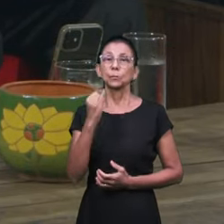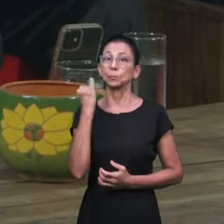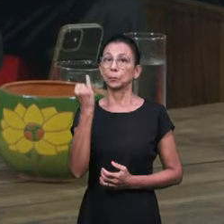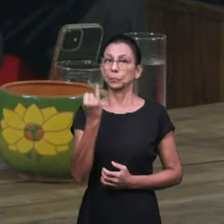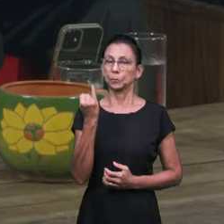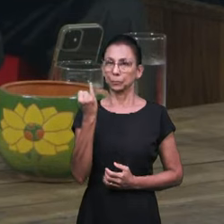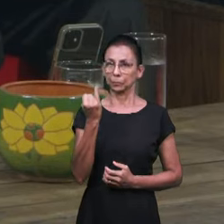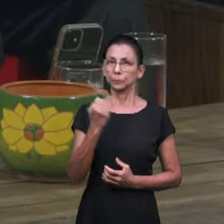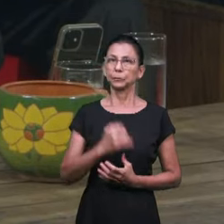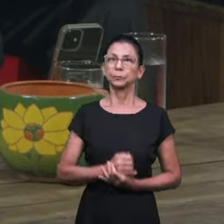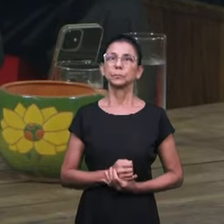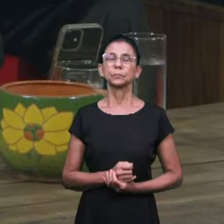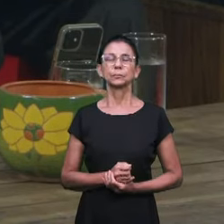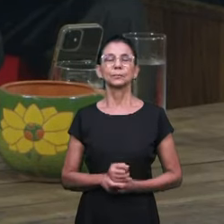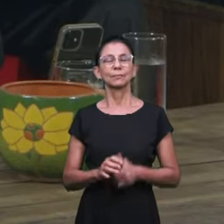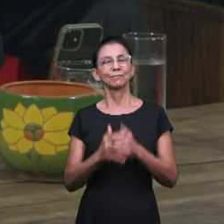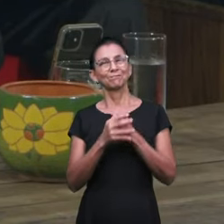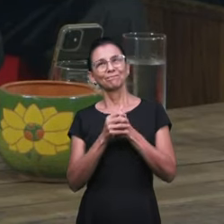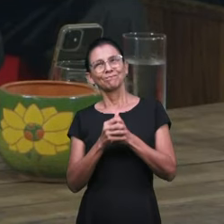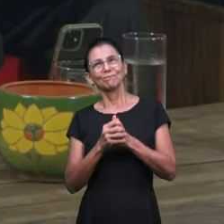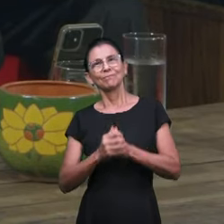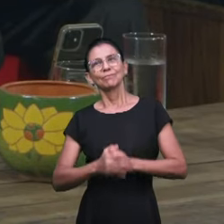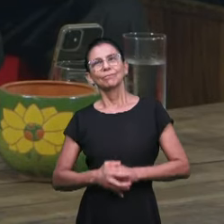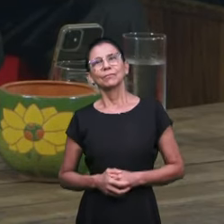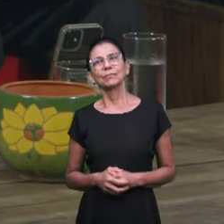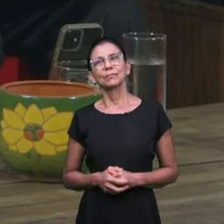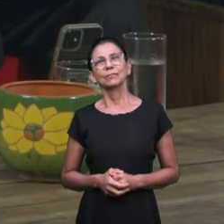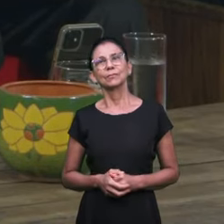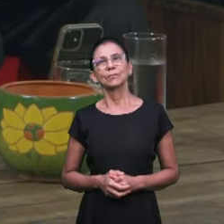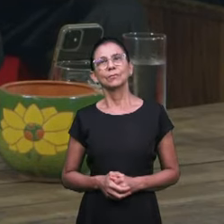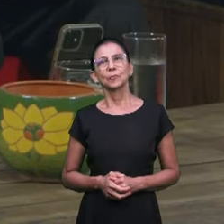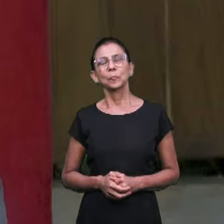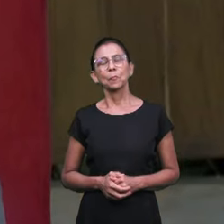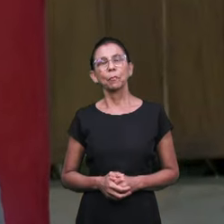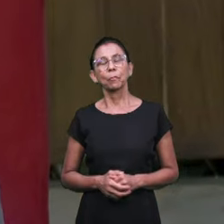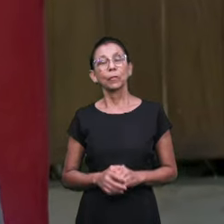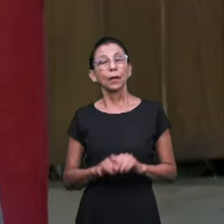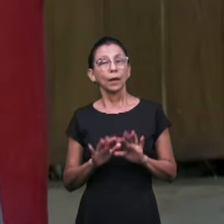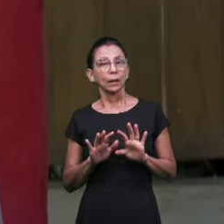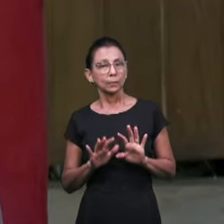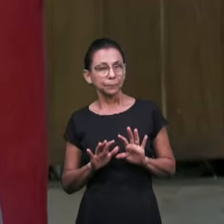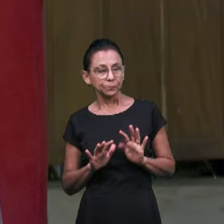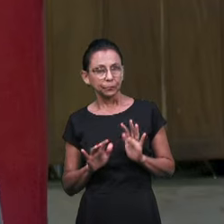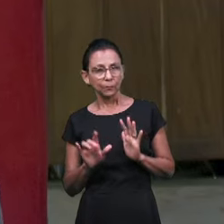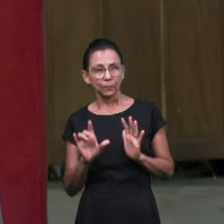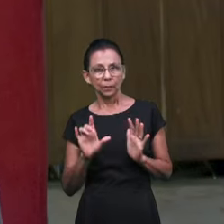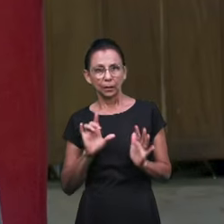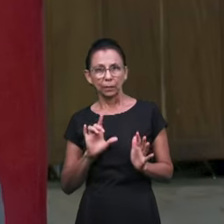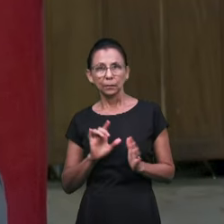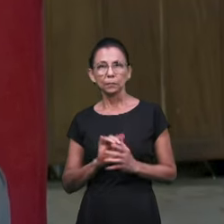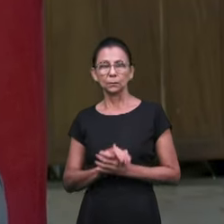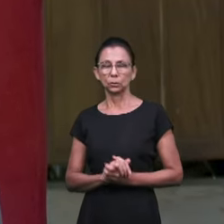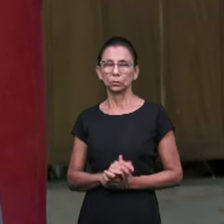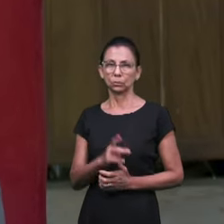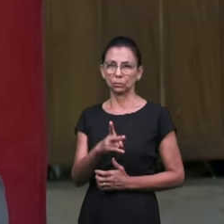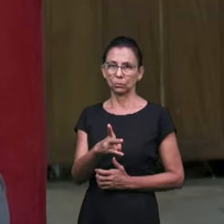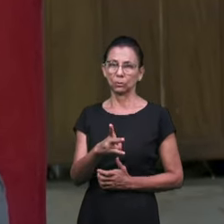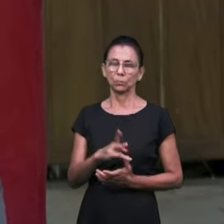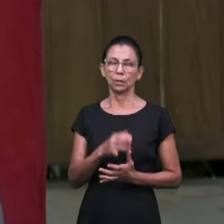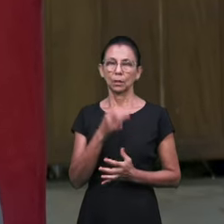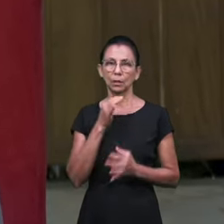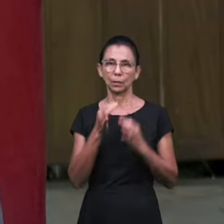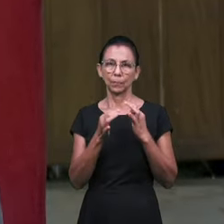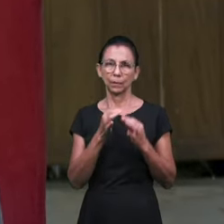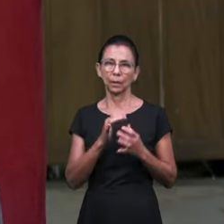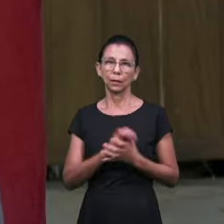dela. Amém, muito bom. Aliás, antes de os companheiros passarem a outro comentário, eu quero falar com você